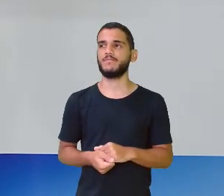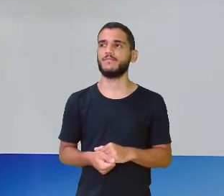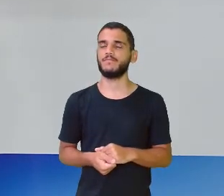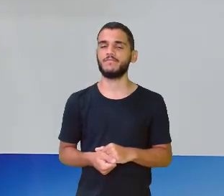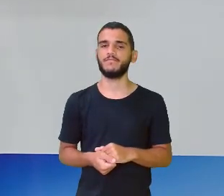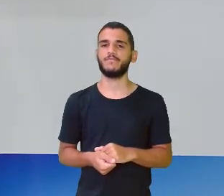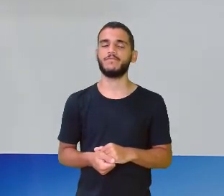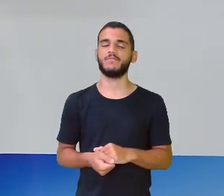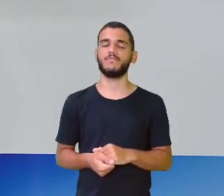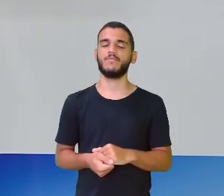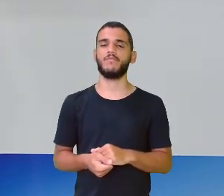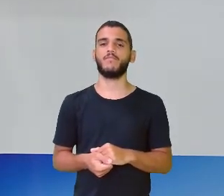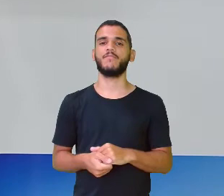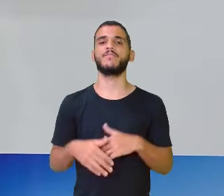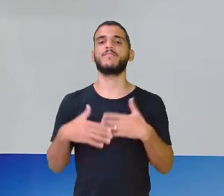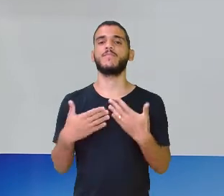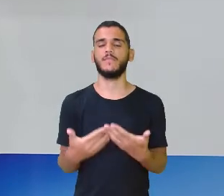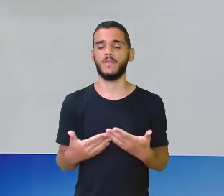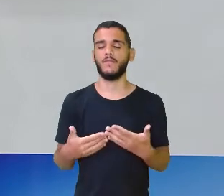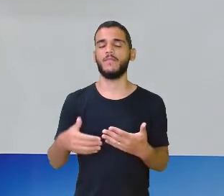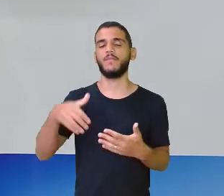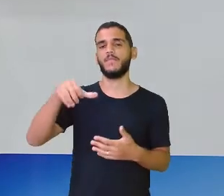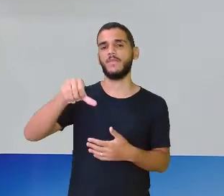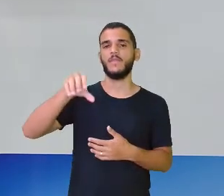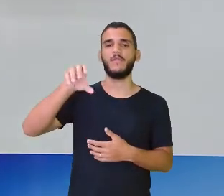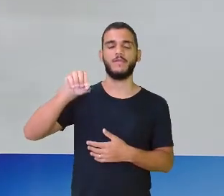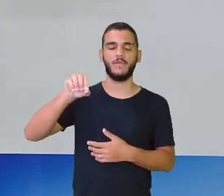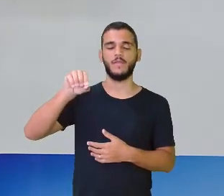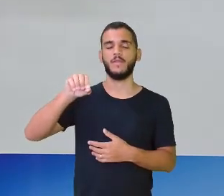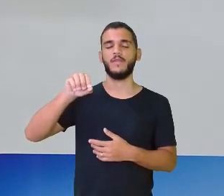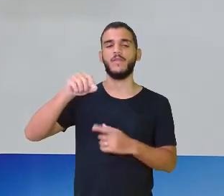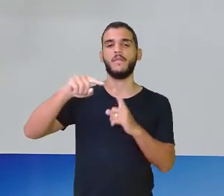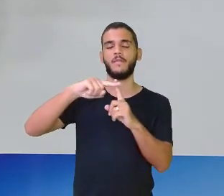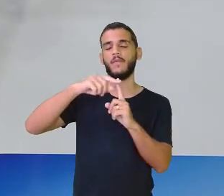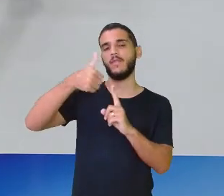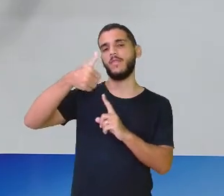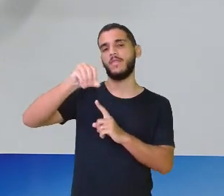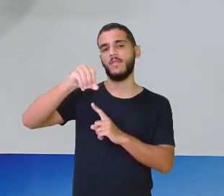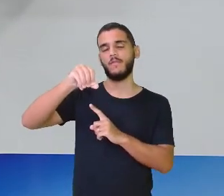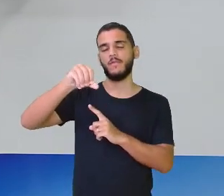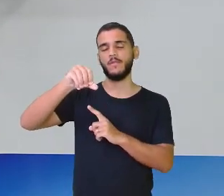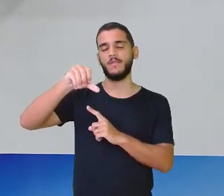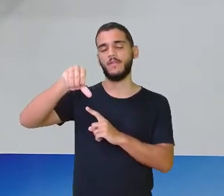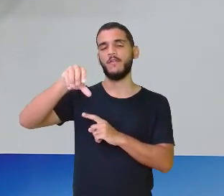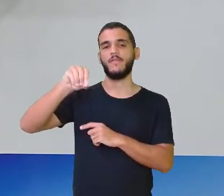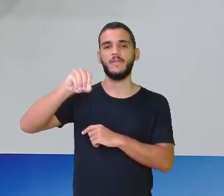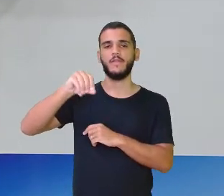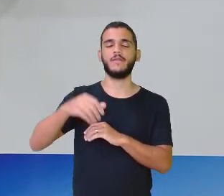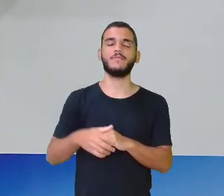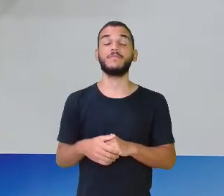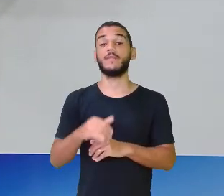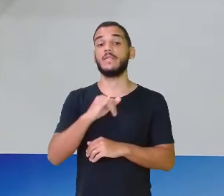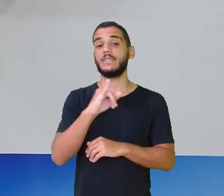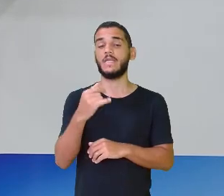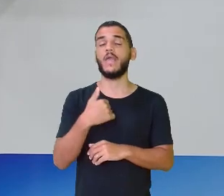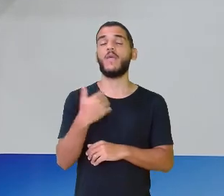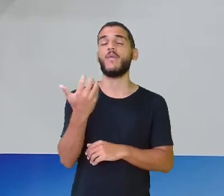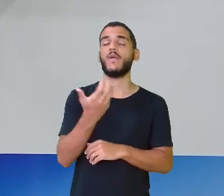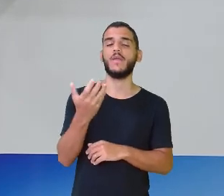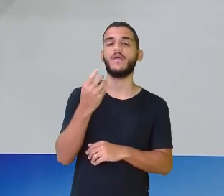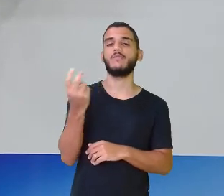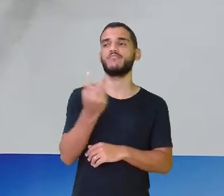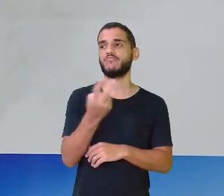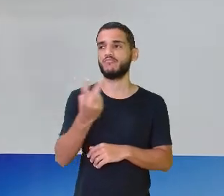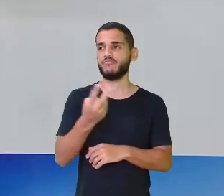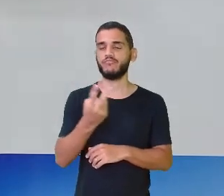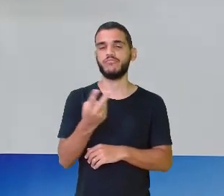Só voltar. 90, 90. Se eu fosse querer essas duas